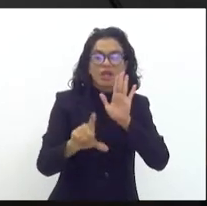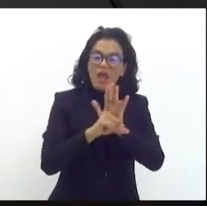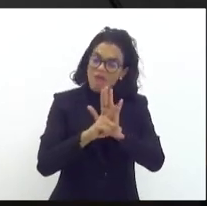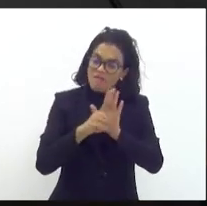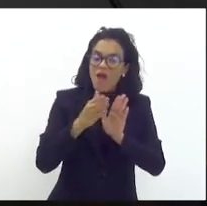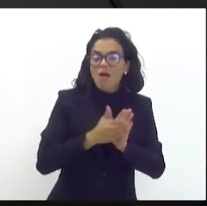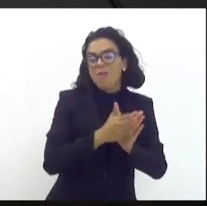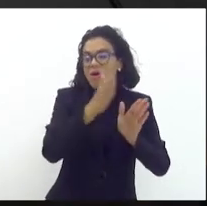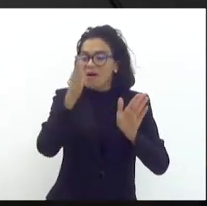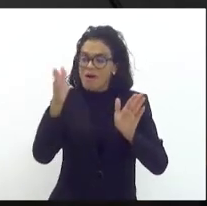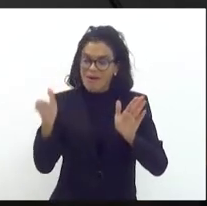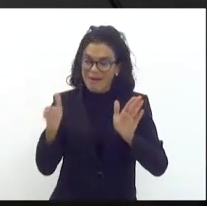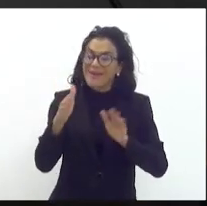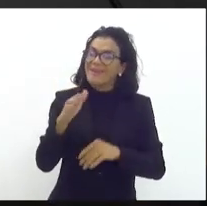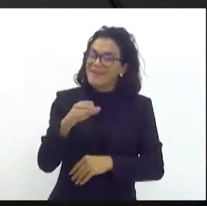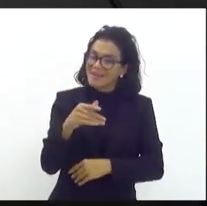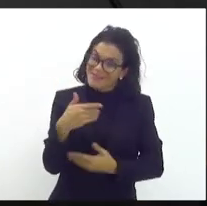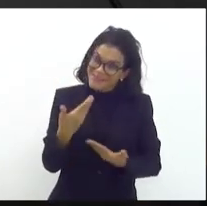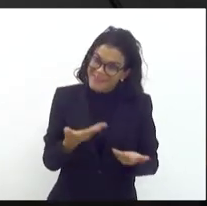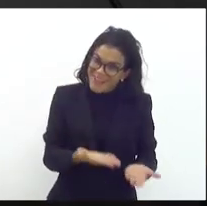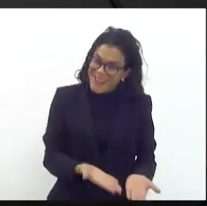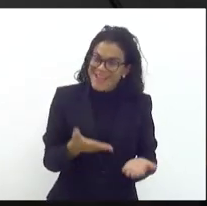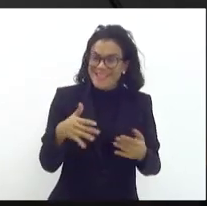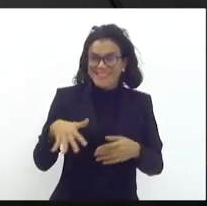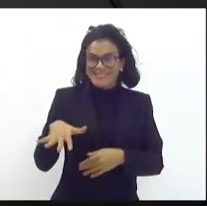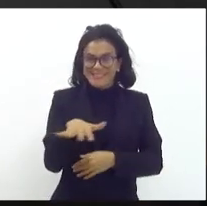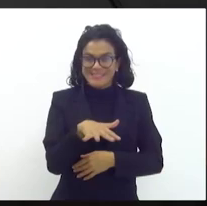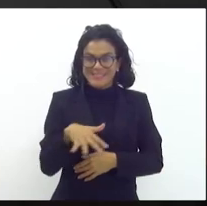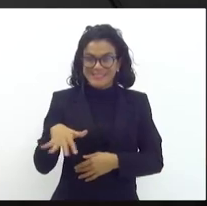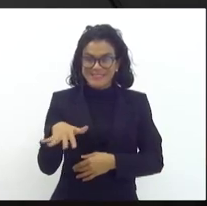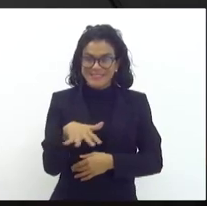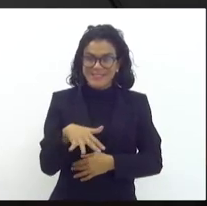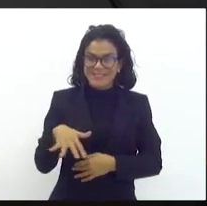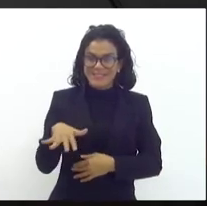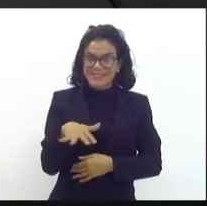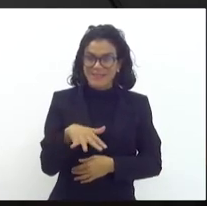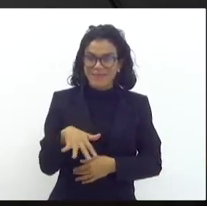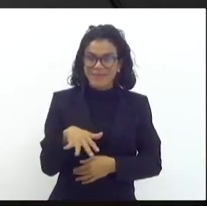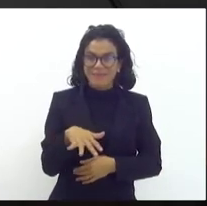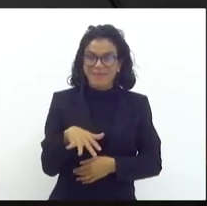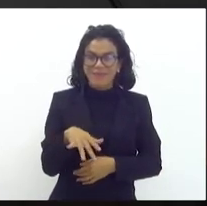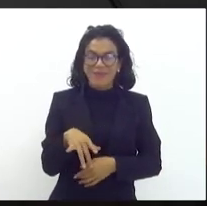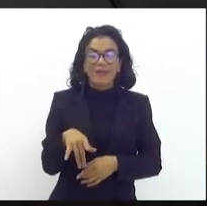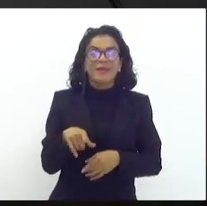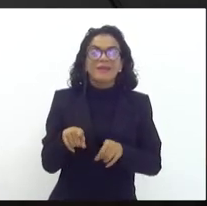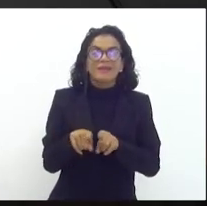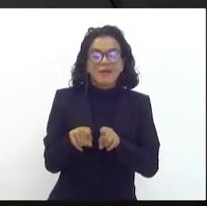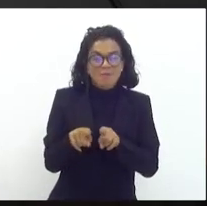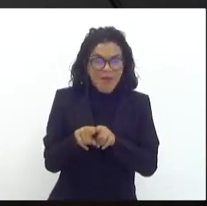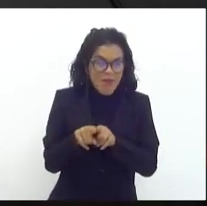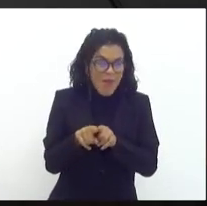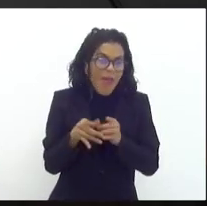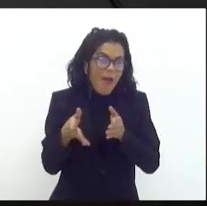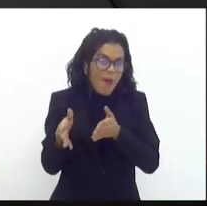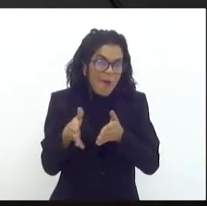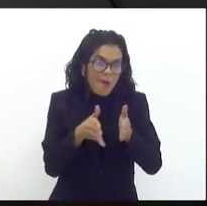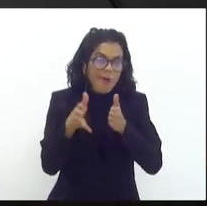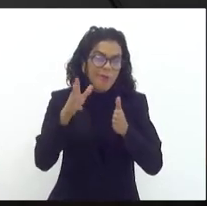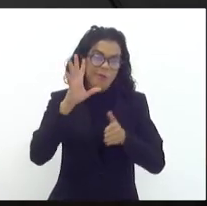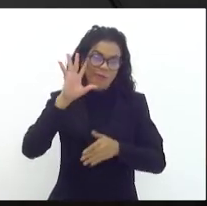prorrogado não sei o quê entendeu Então essa é a questão né o caminho o caminho